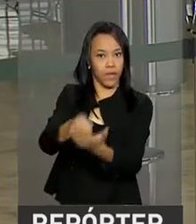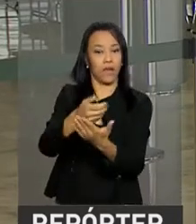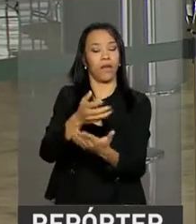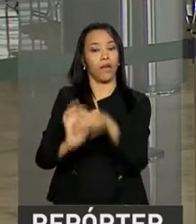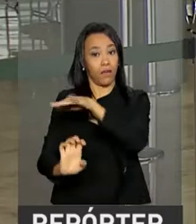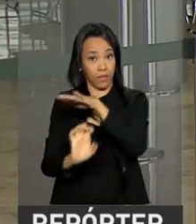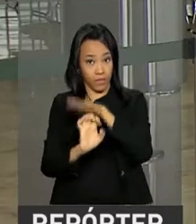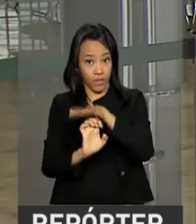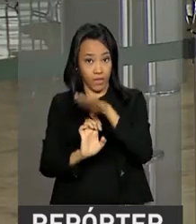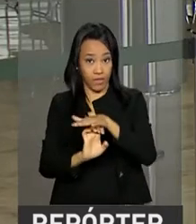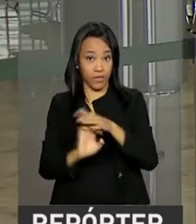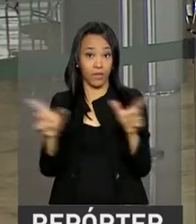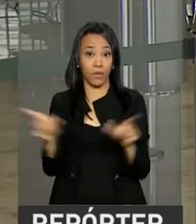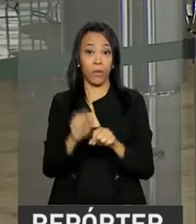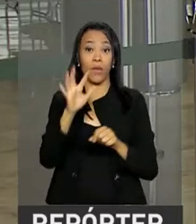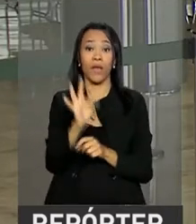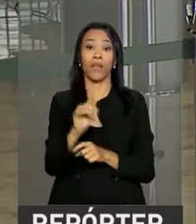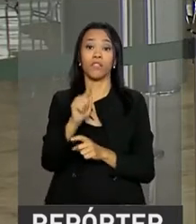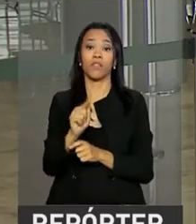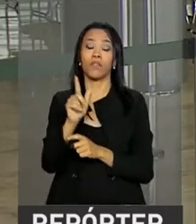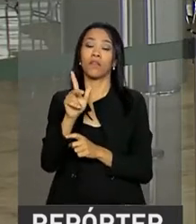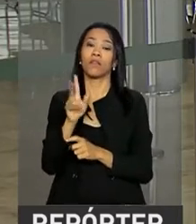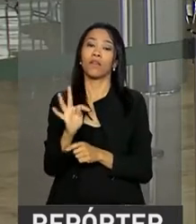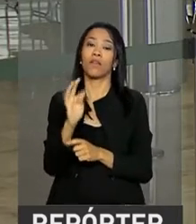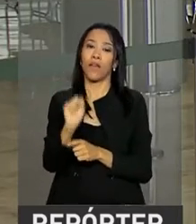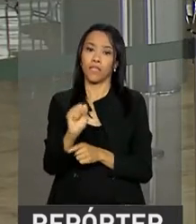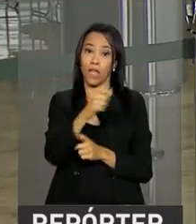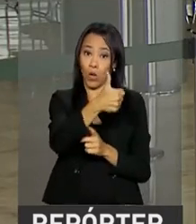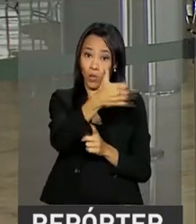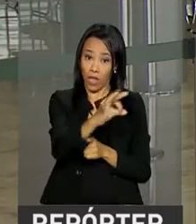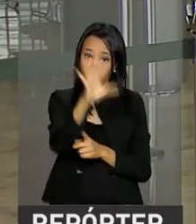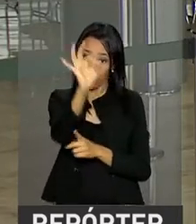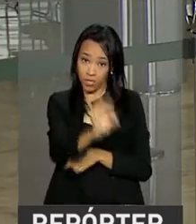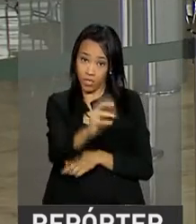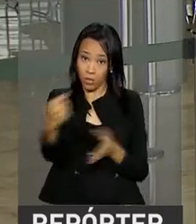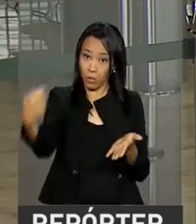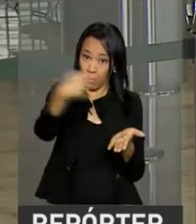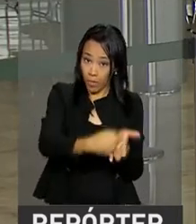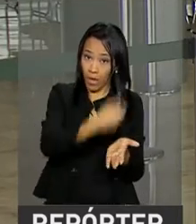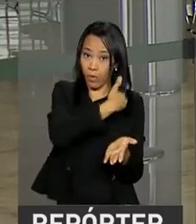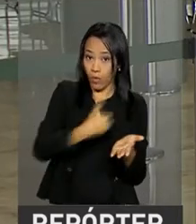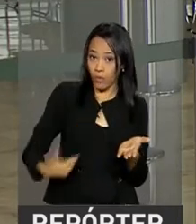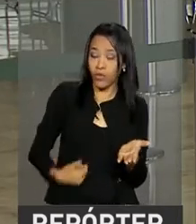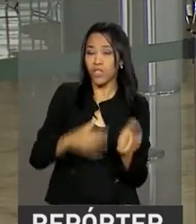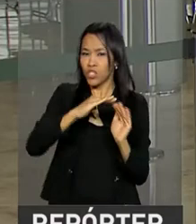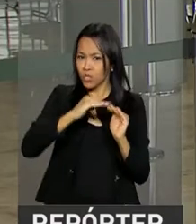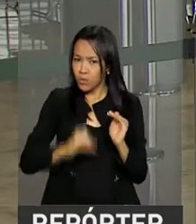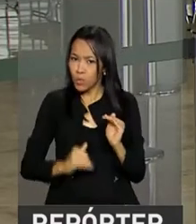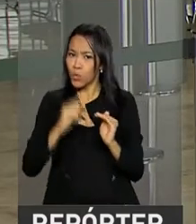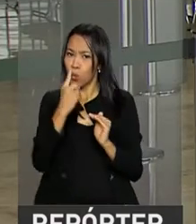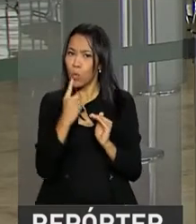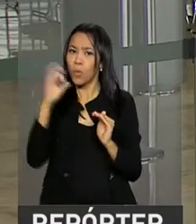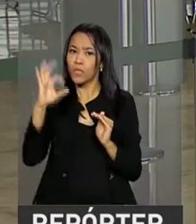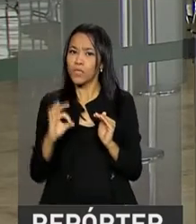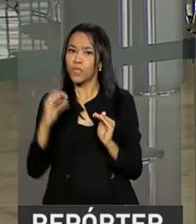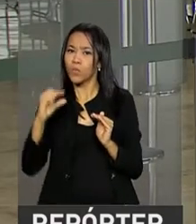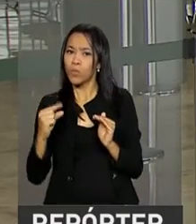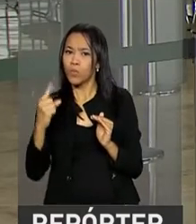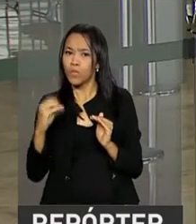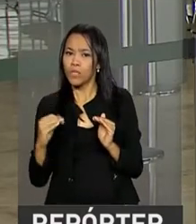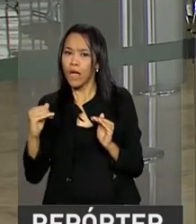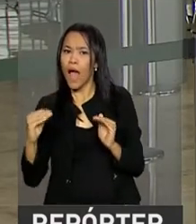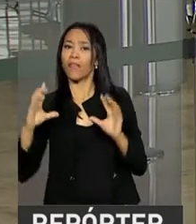fgts mas os 10 por cento pagos ao governo vão ser diminuídos 1% ao ano até acabar